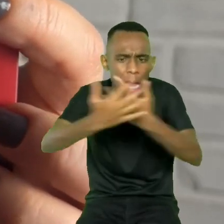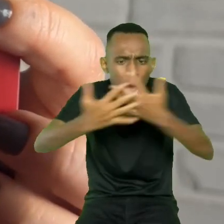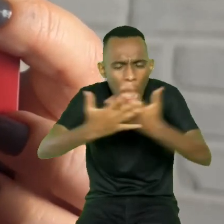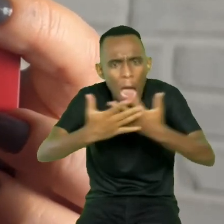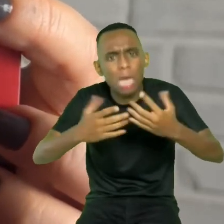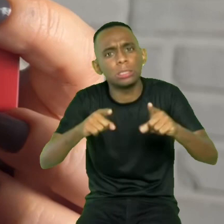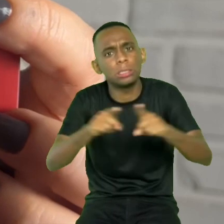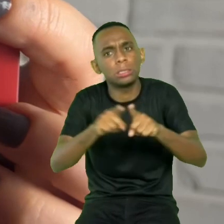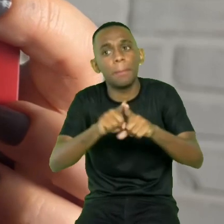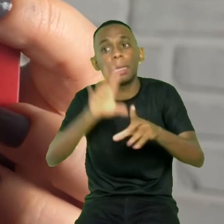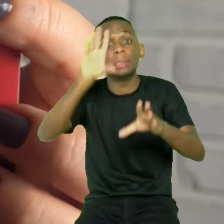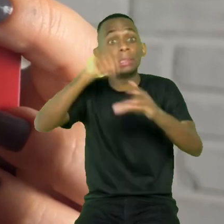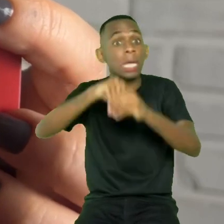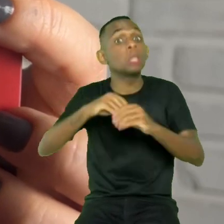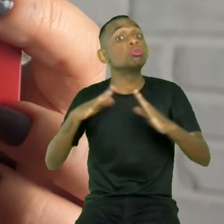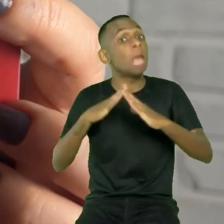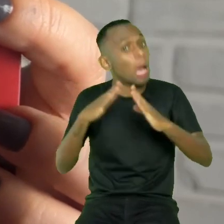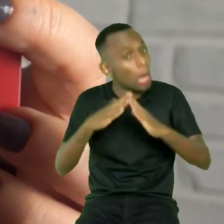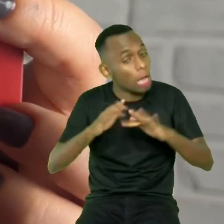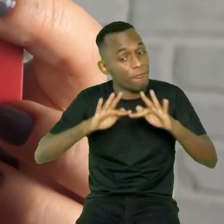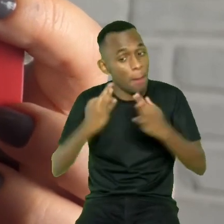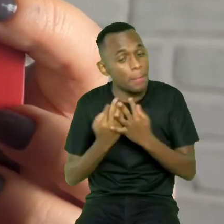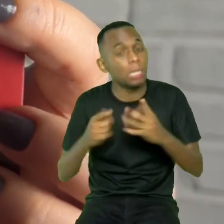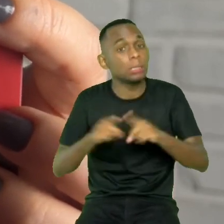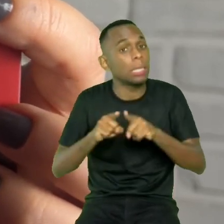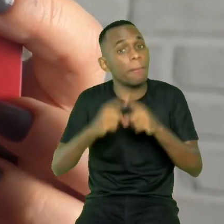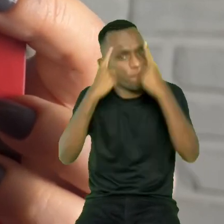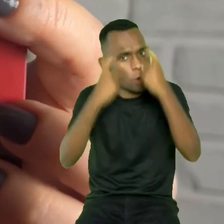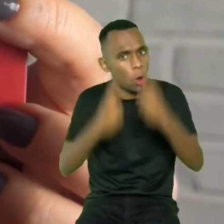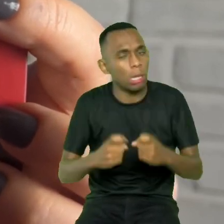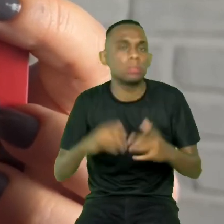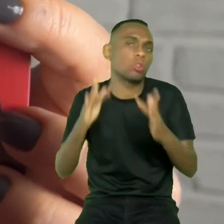nossos lares, né? Nas nossas relações sociais.